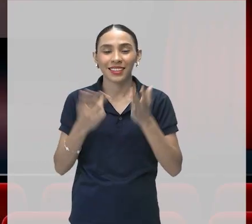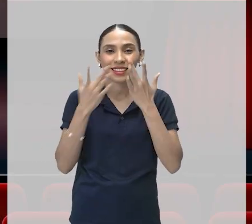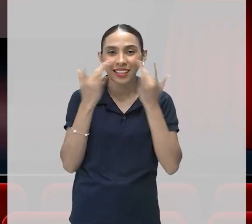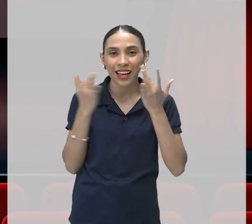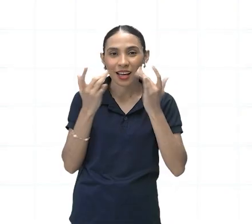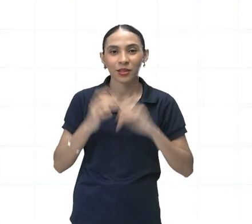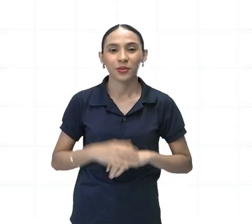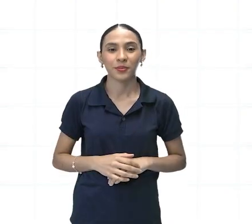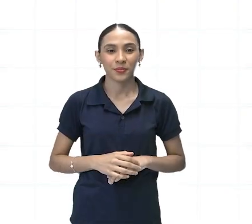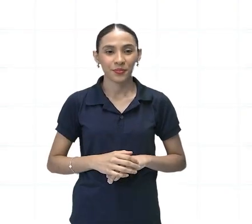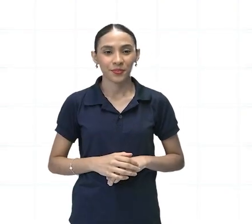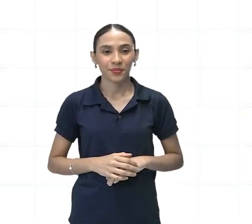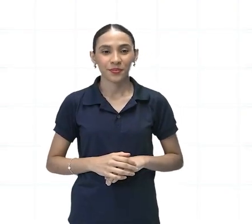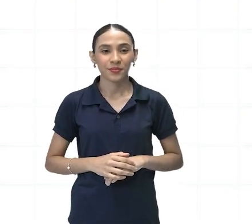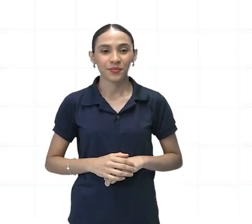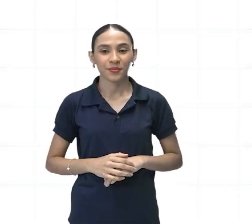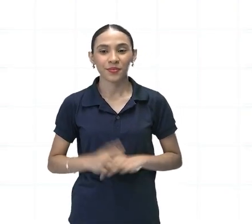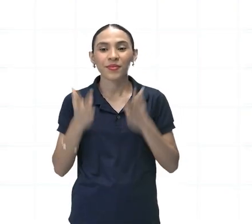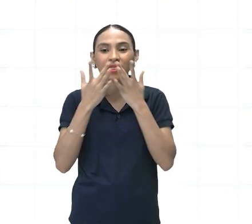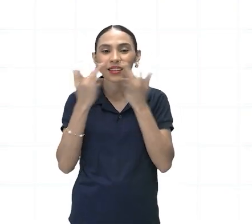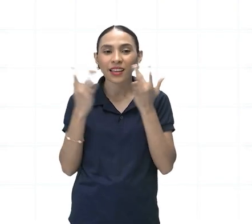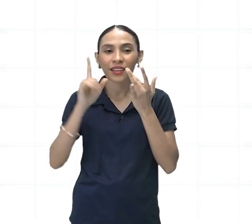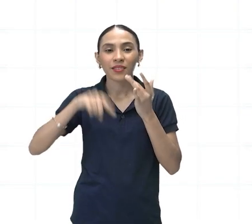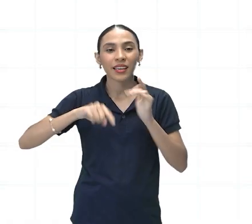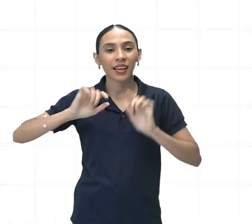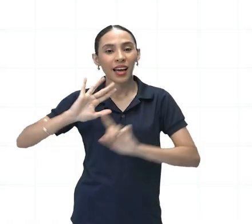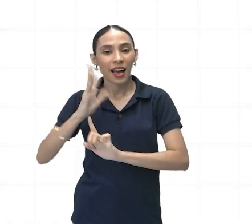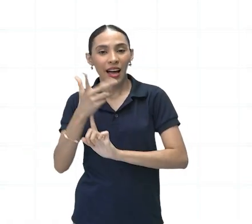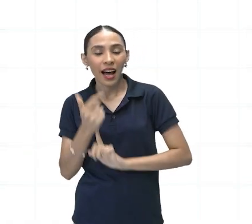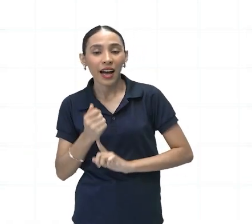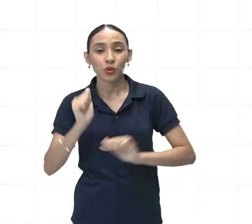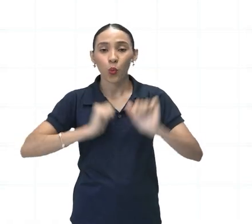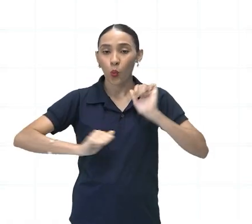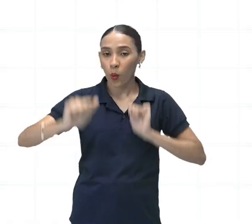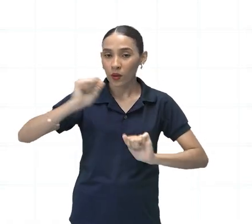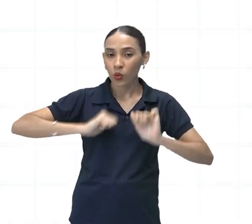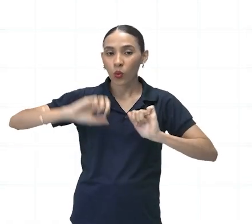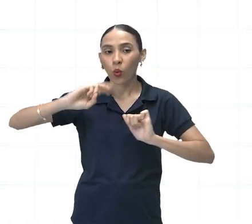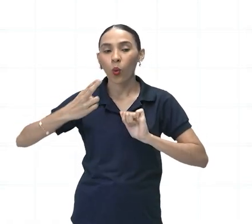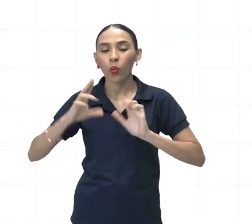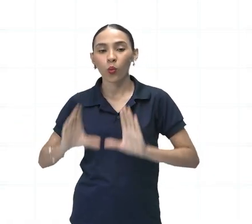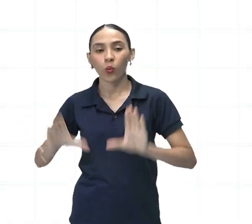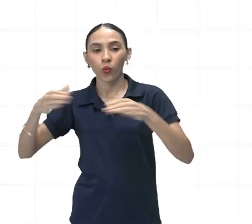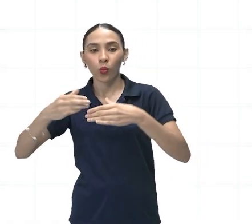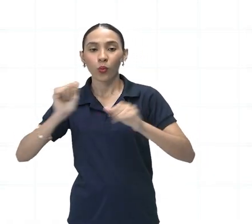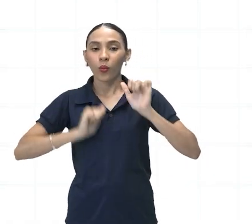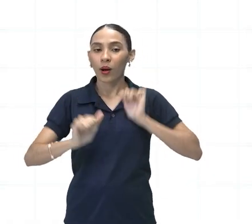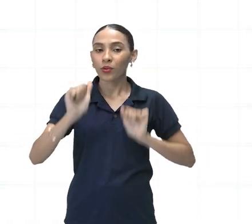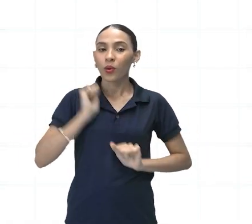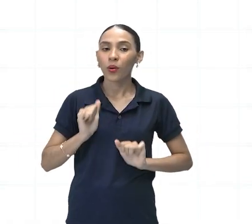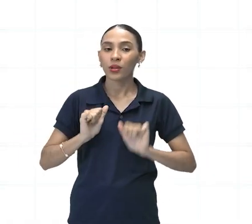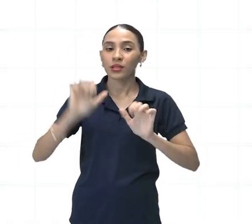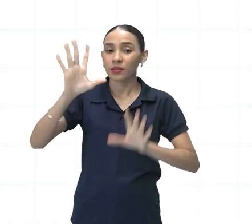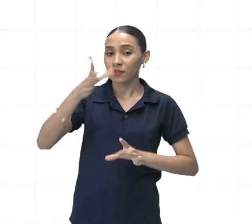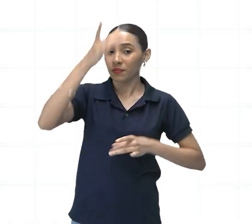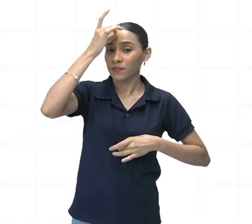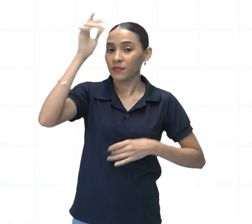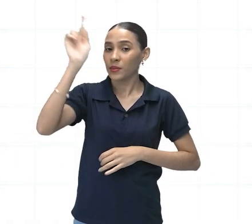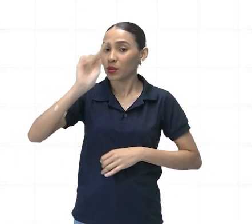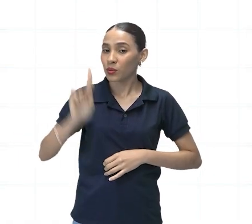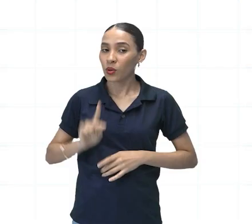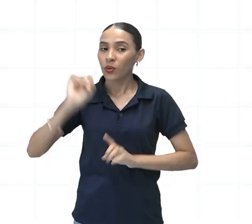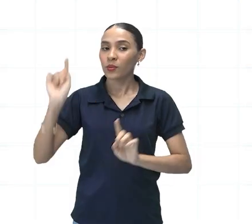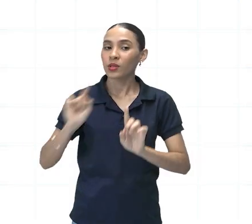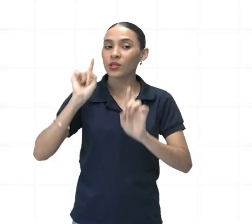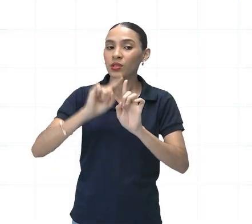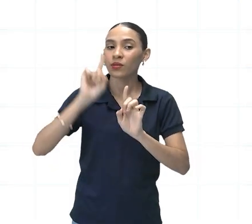teatro? O teatro é a arte em que um ator ou conjunto de atores interpreta uma história